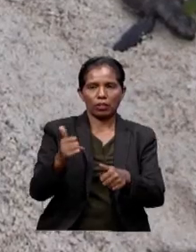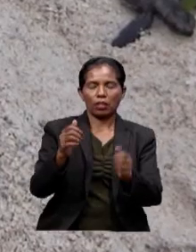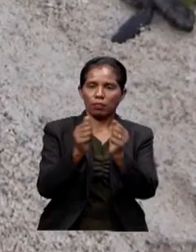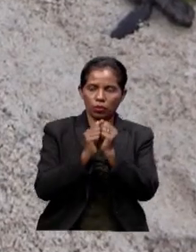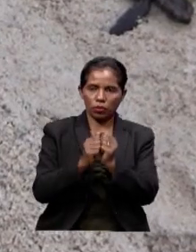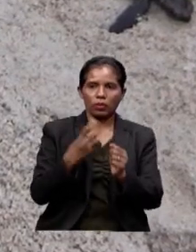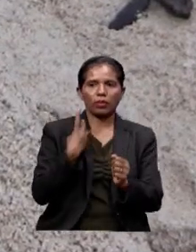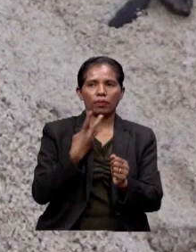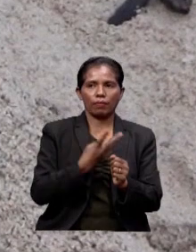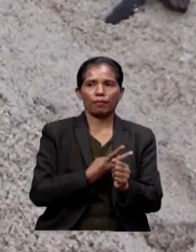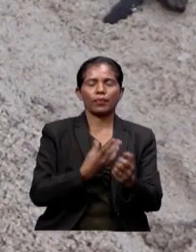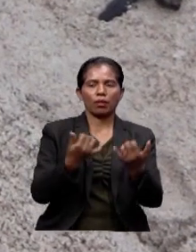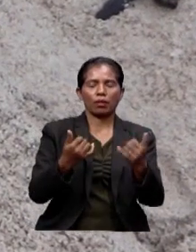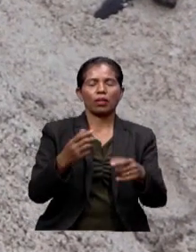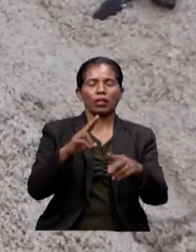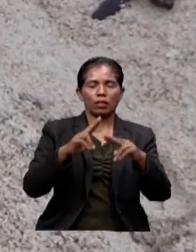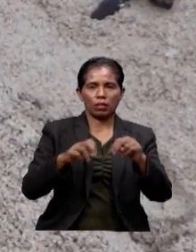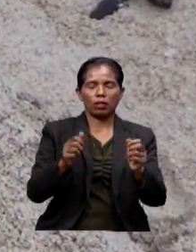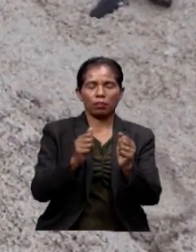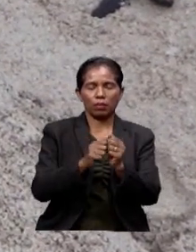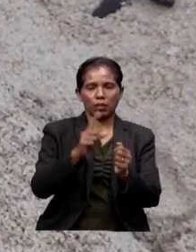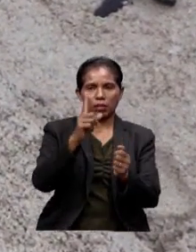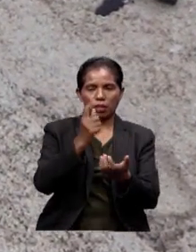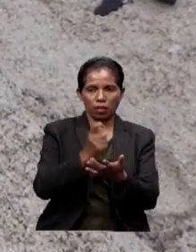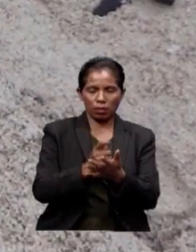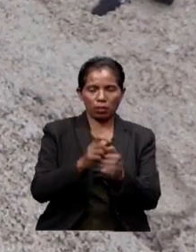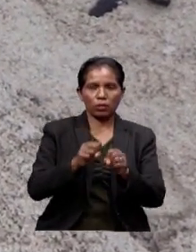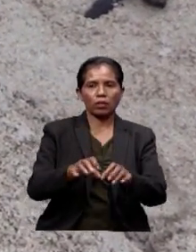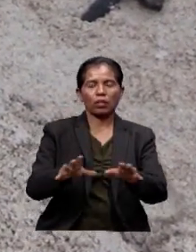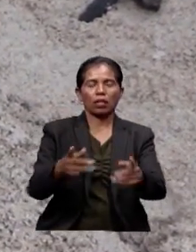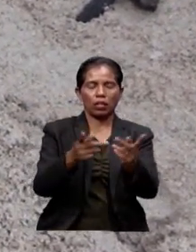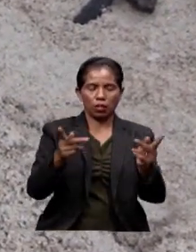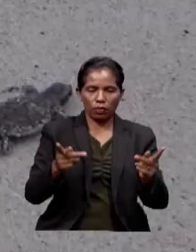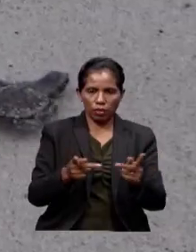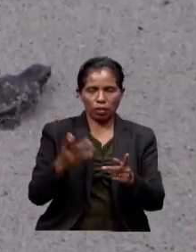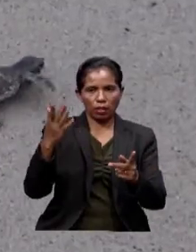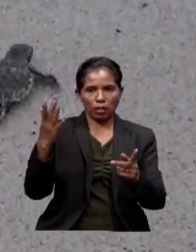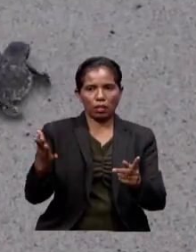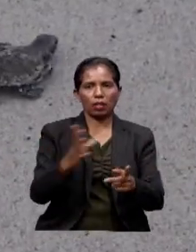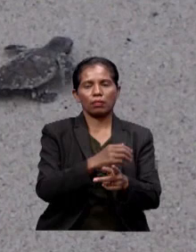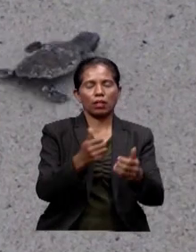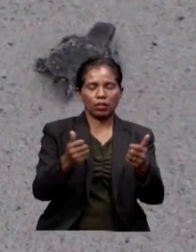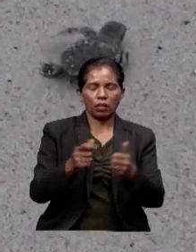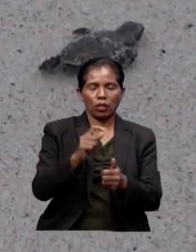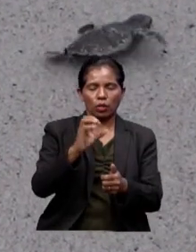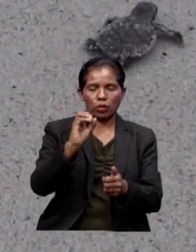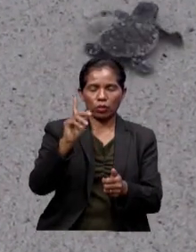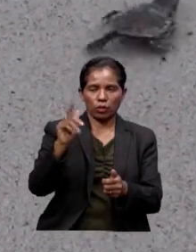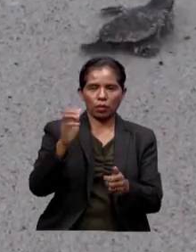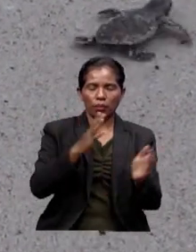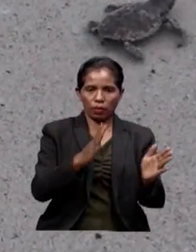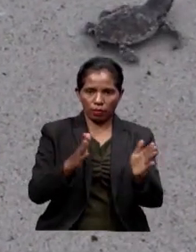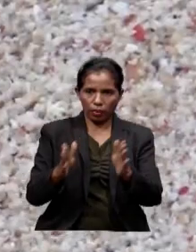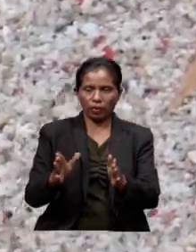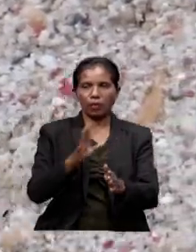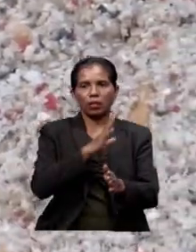ita. Dadau ne lenuk tolu na mutu kri hunida makse husi kela i ha fatin konservasaun ne be asosiasaun tokar no komunidade prepara ona